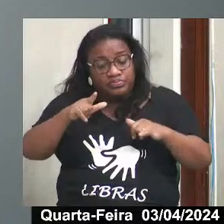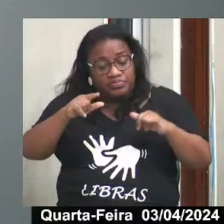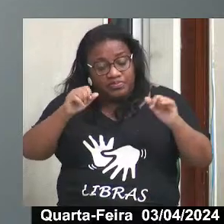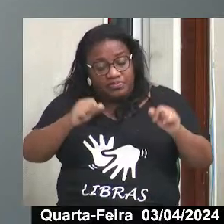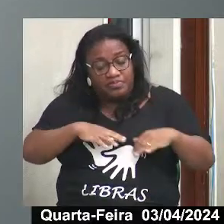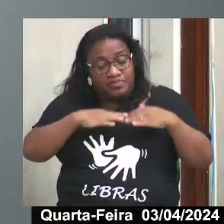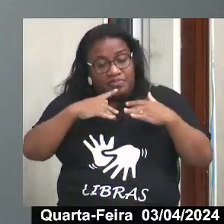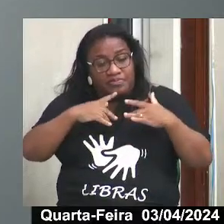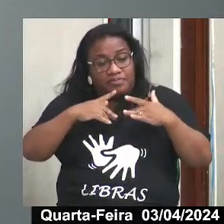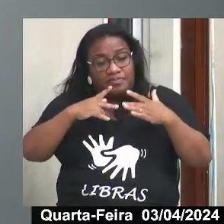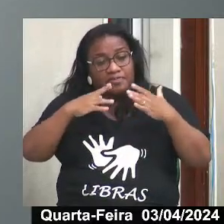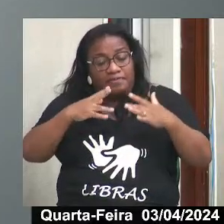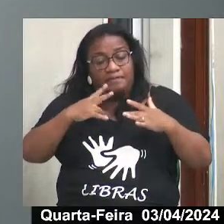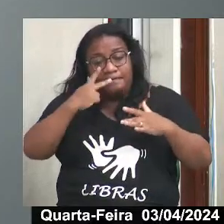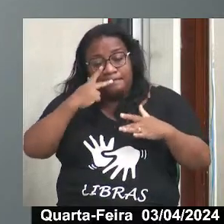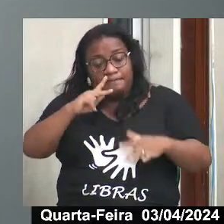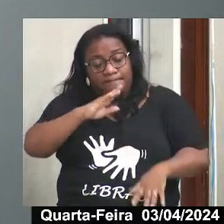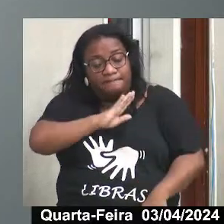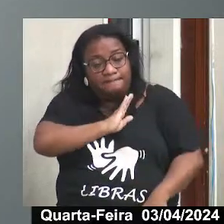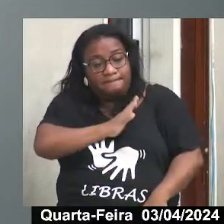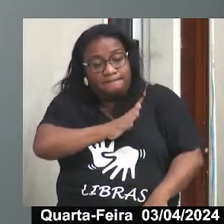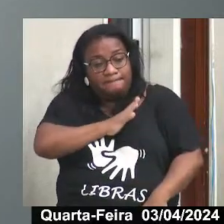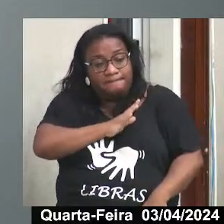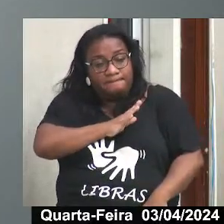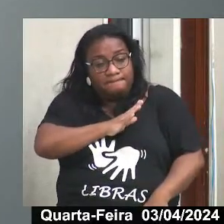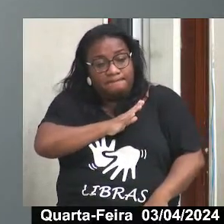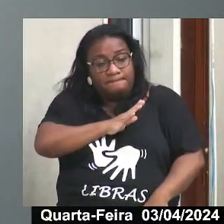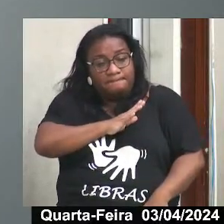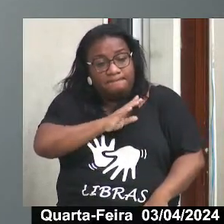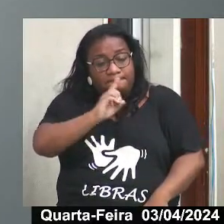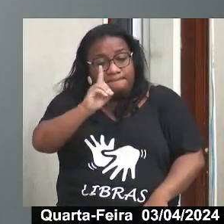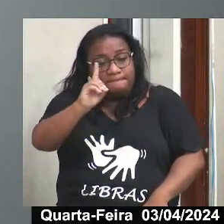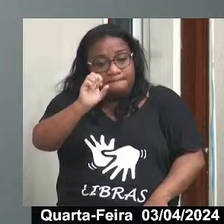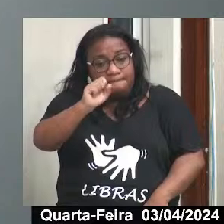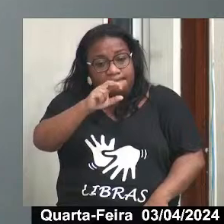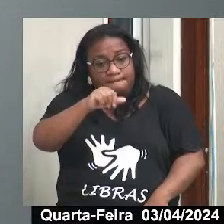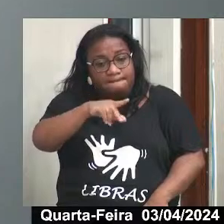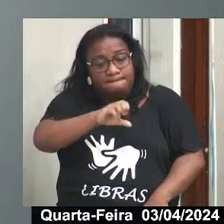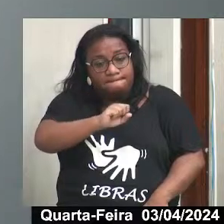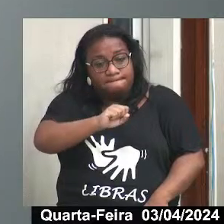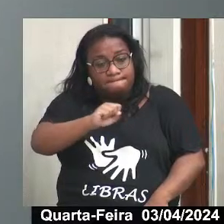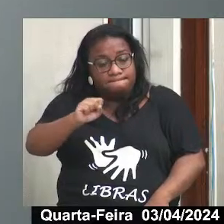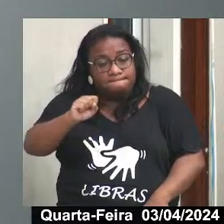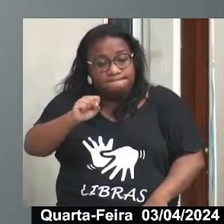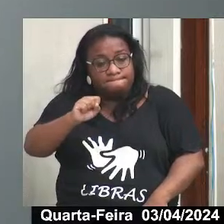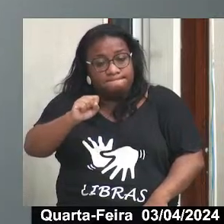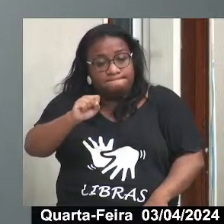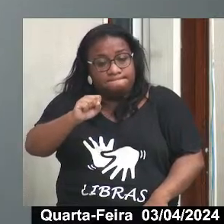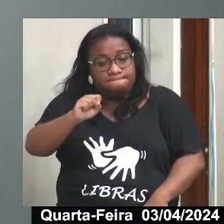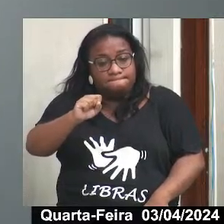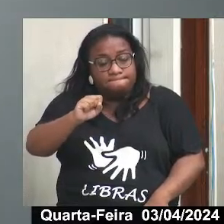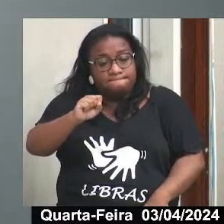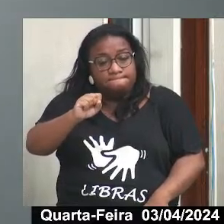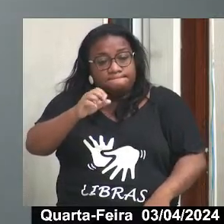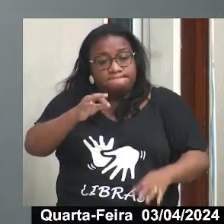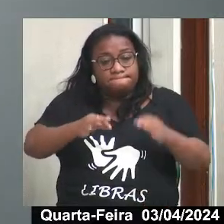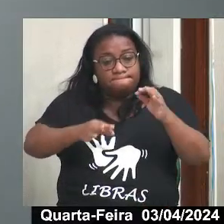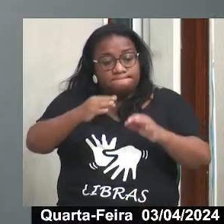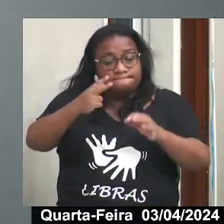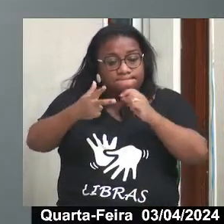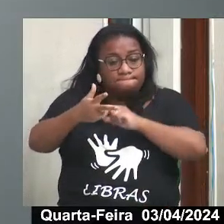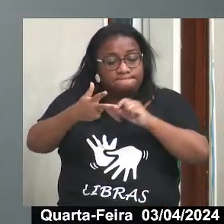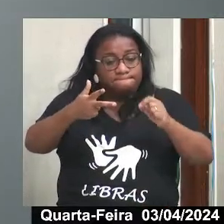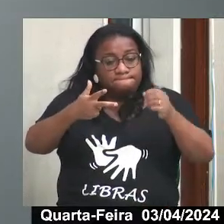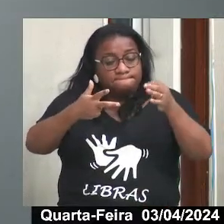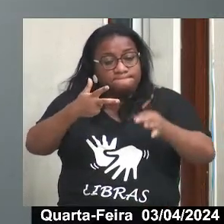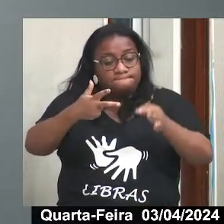o coração de vocês de orgulho, porque o desembargador Borelli Tomás, do Tribunal de Justiça do Estado de